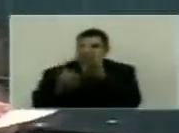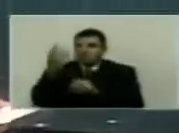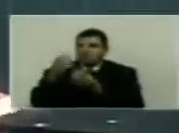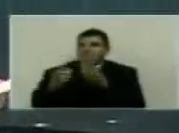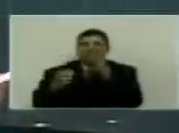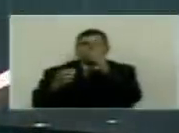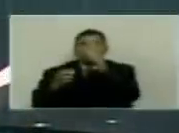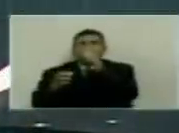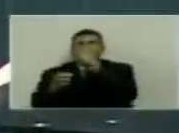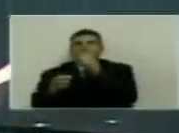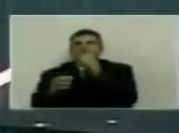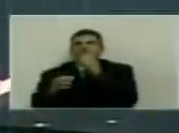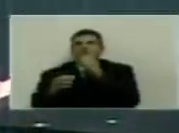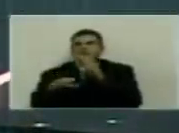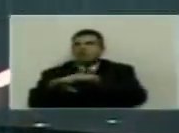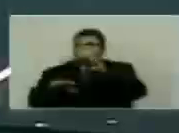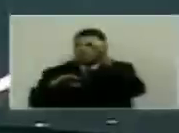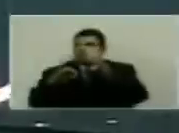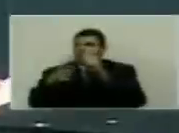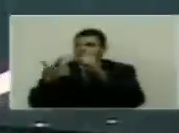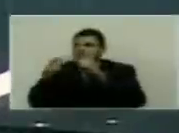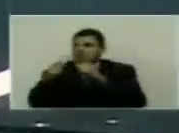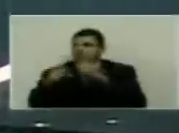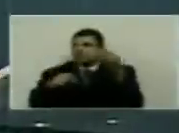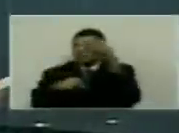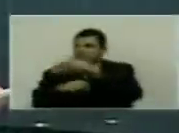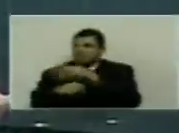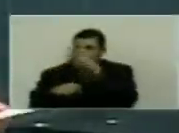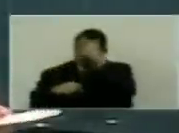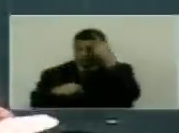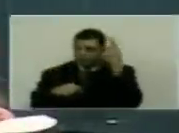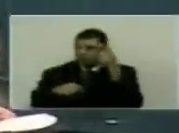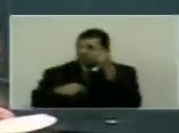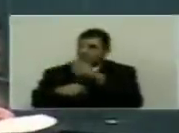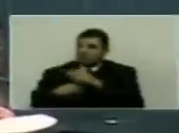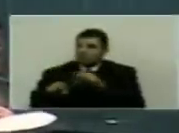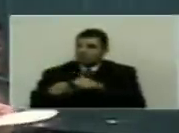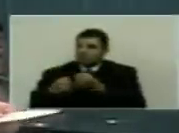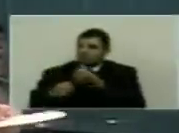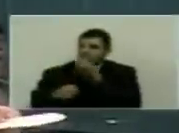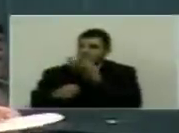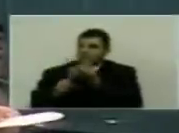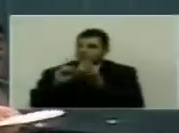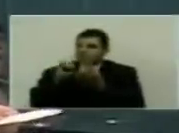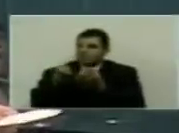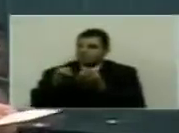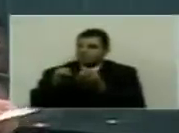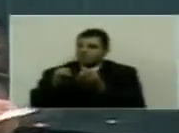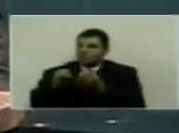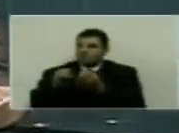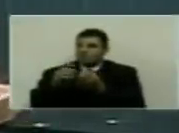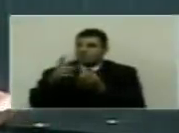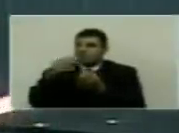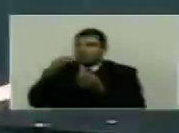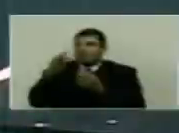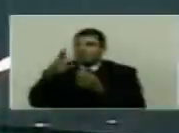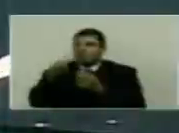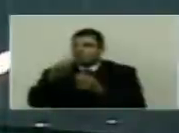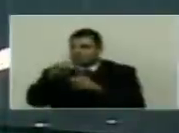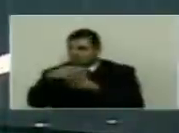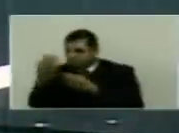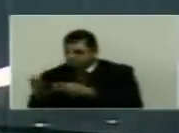vai demorar 20% a mais, deputado Bellarmino, para chegar alguém lá para consertar. Que se um poste cair, vai